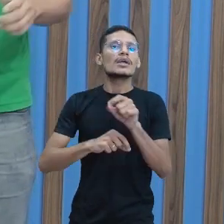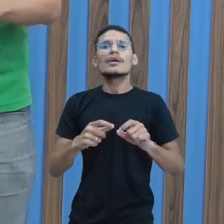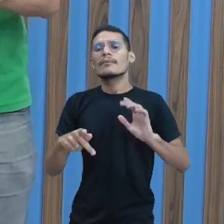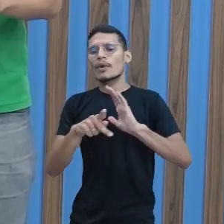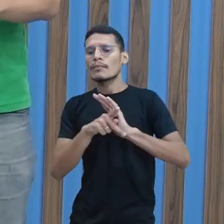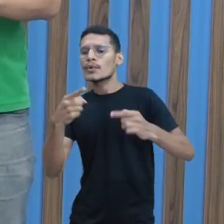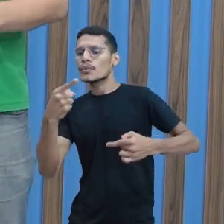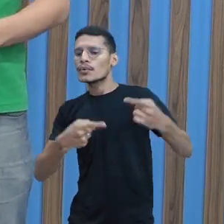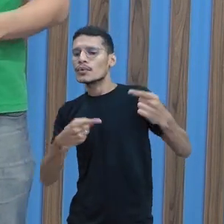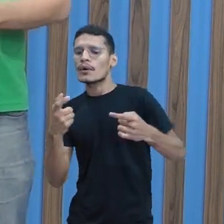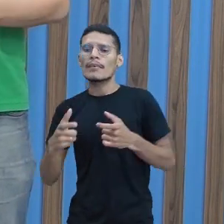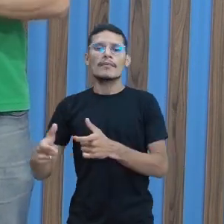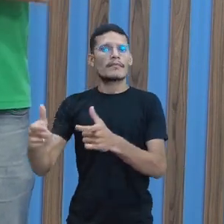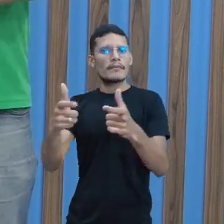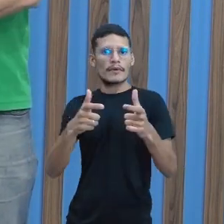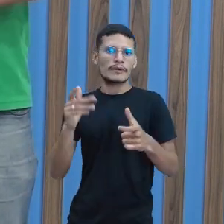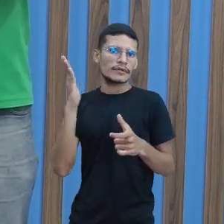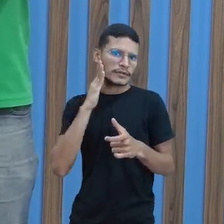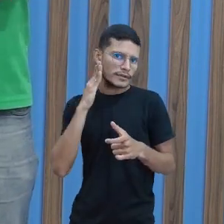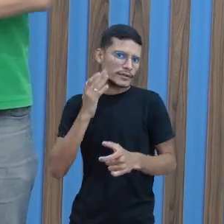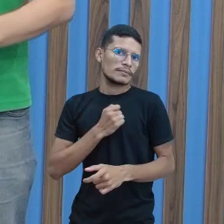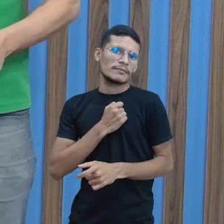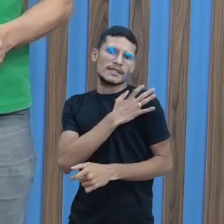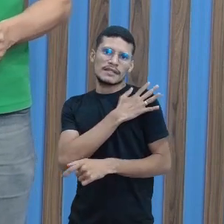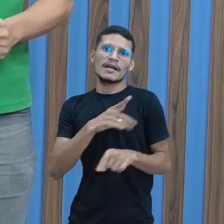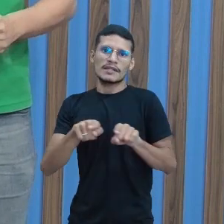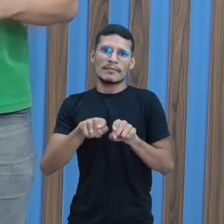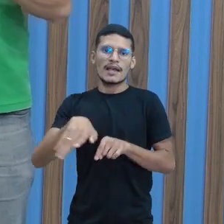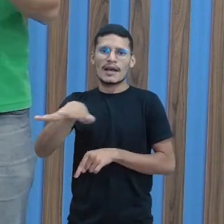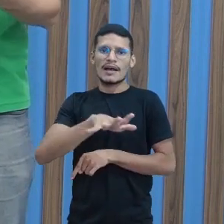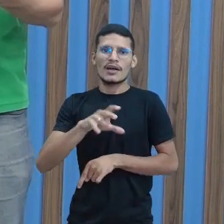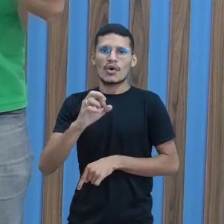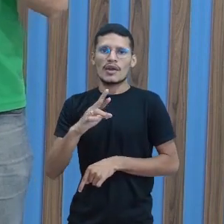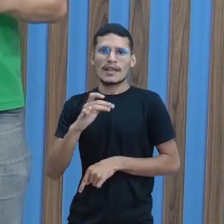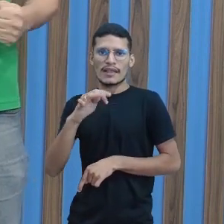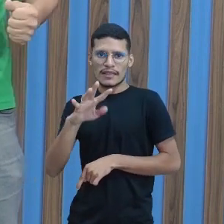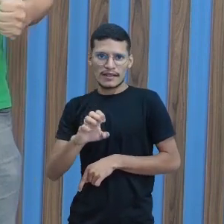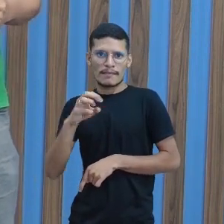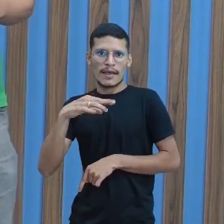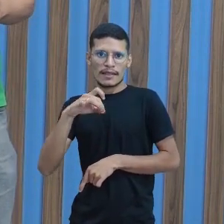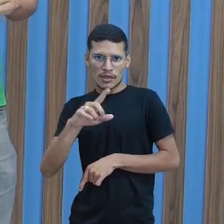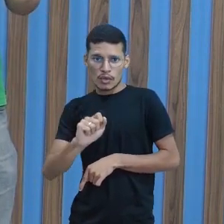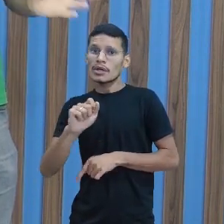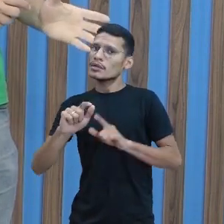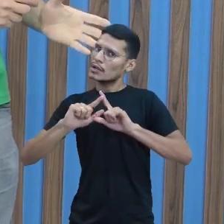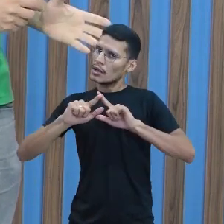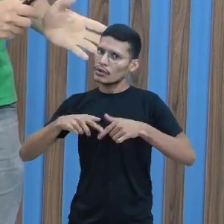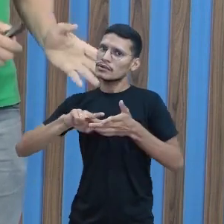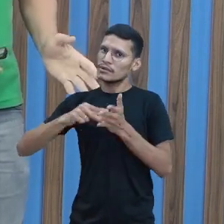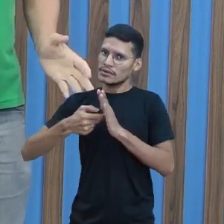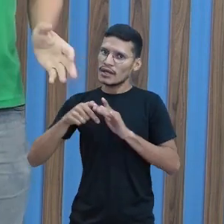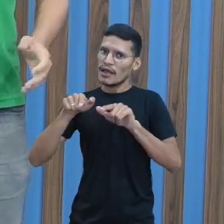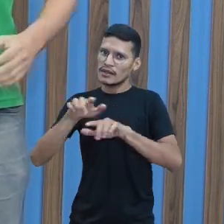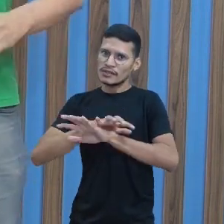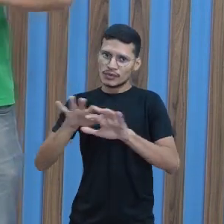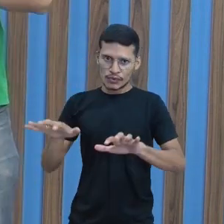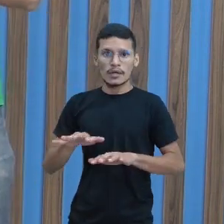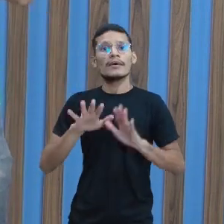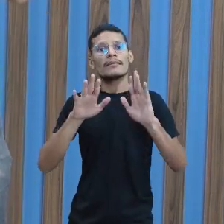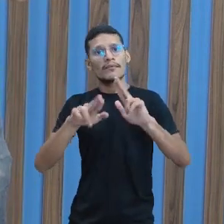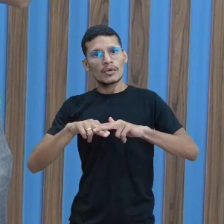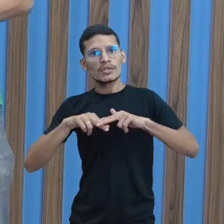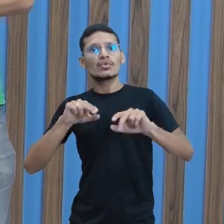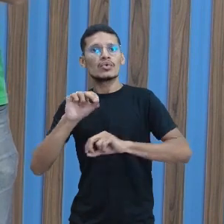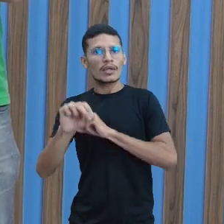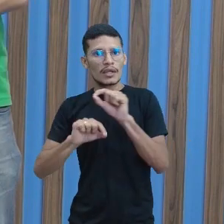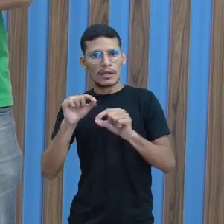né, político, né, e militar também na região do Oriente Médio, e Israel significaria isso. Desse modo, né, os judeus tiveram